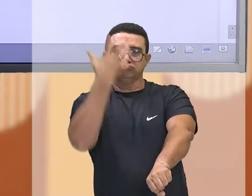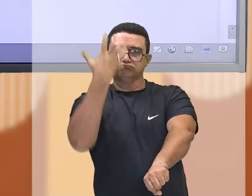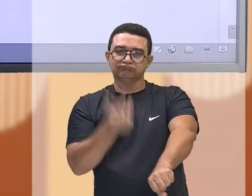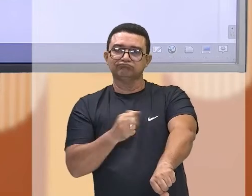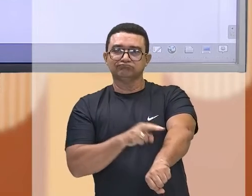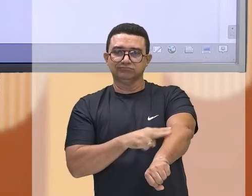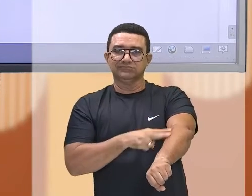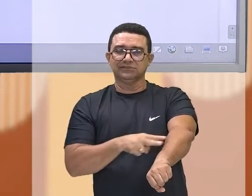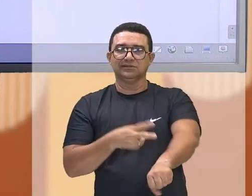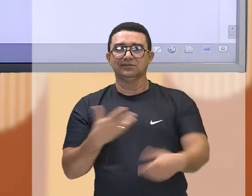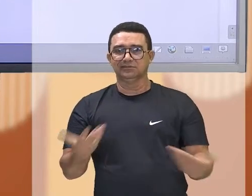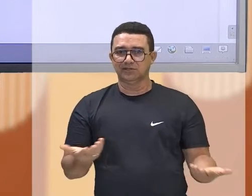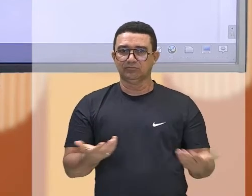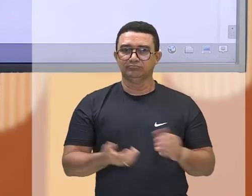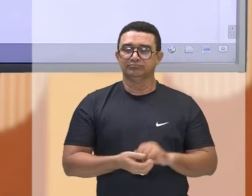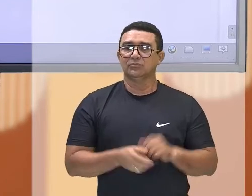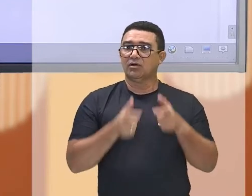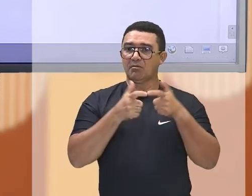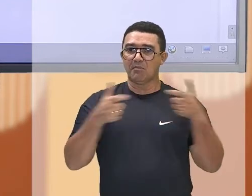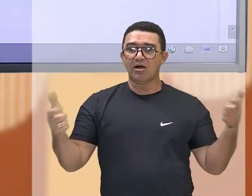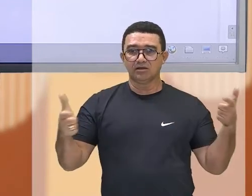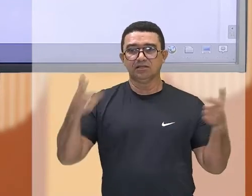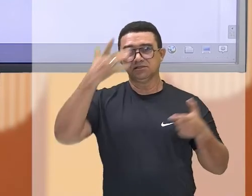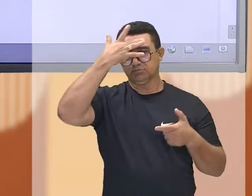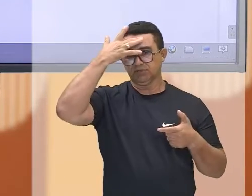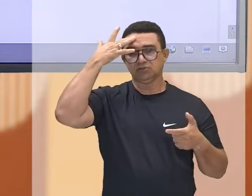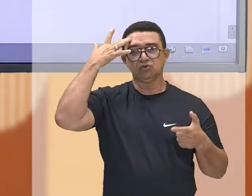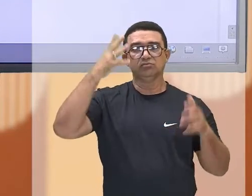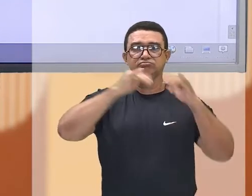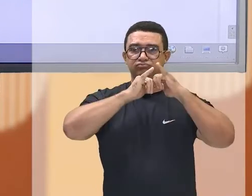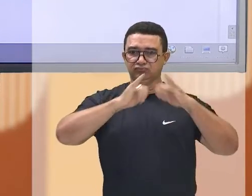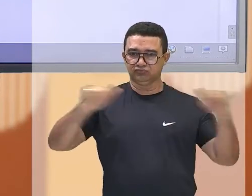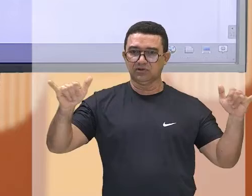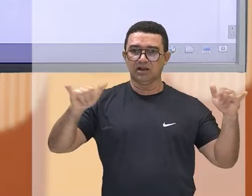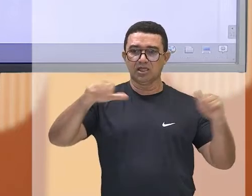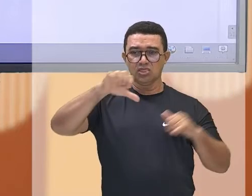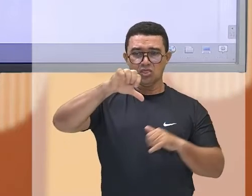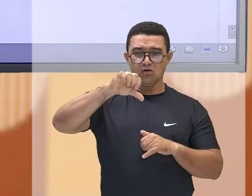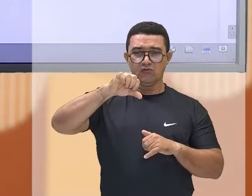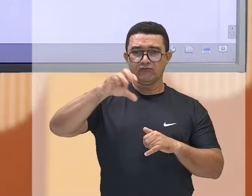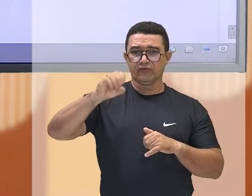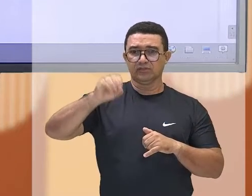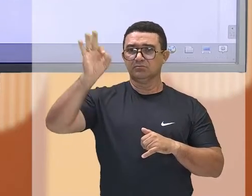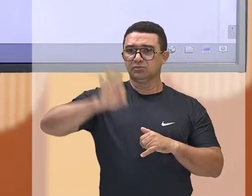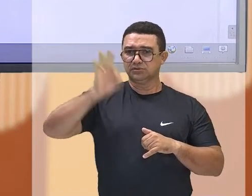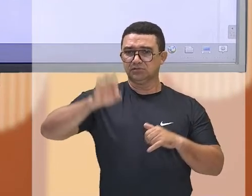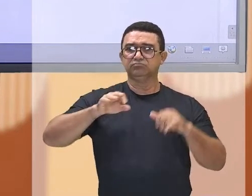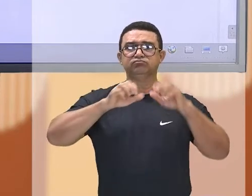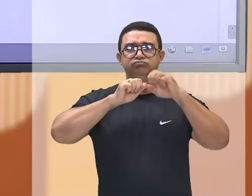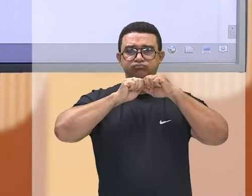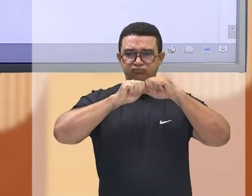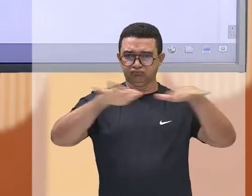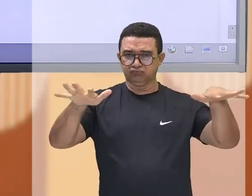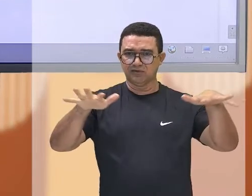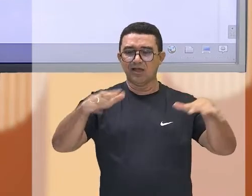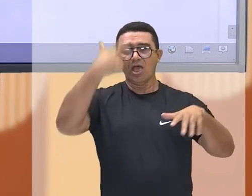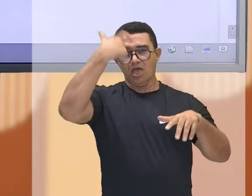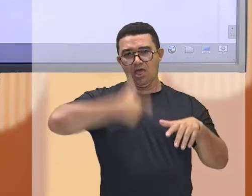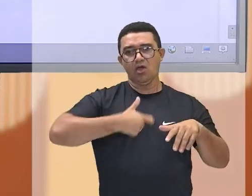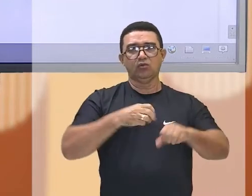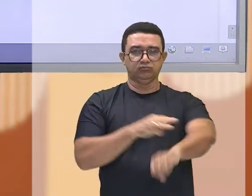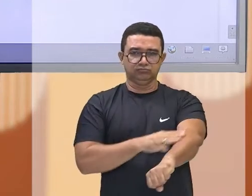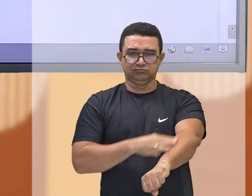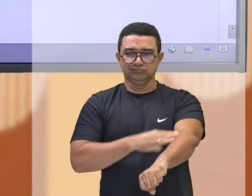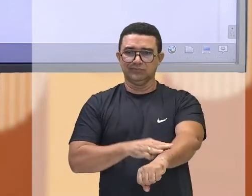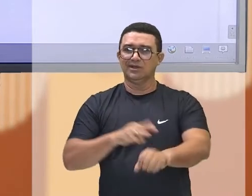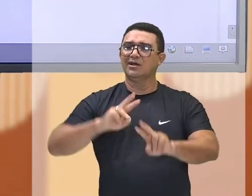Porque a grande maioria da população, mais de 90% da nossa população brasileira, é resultado de uma grande